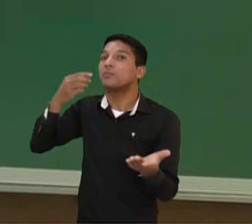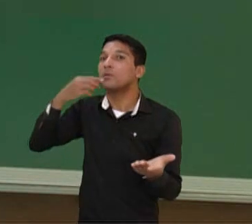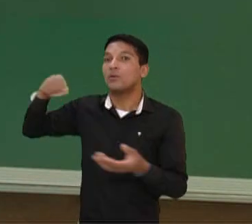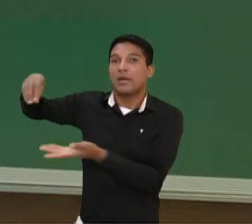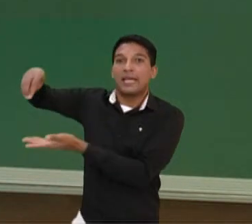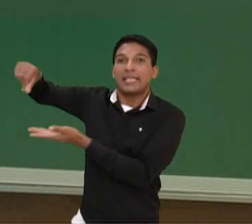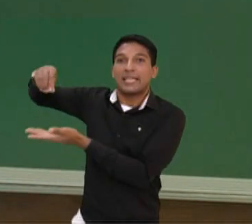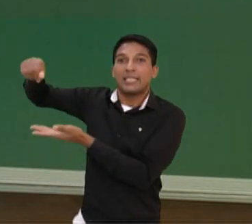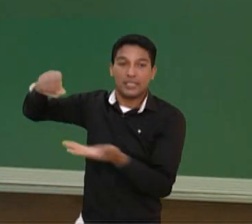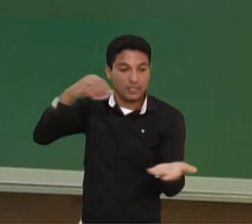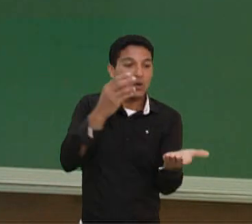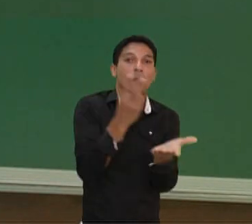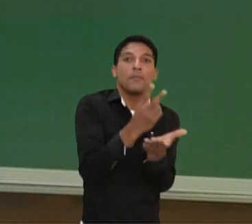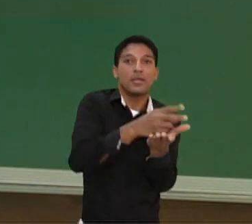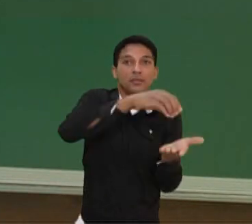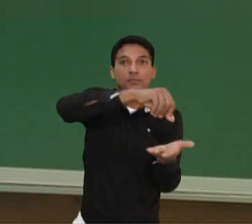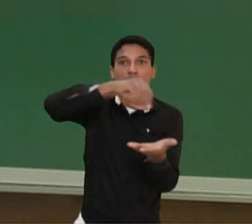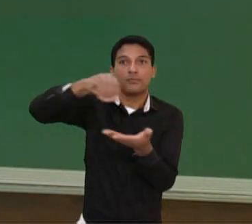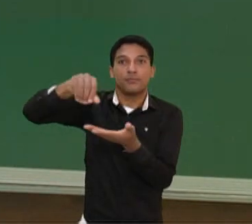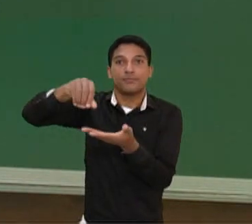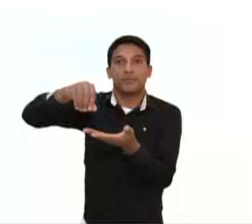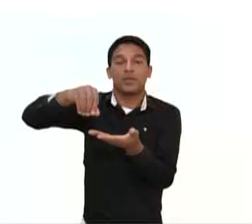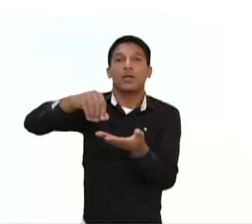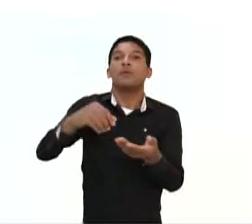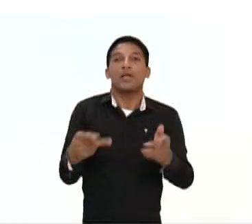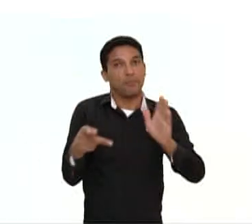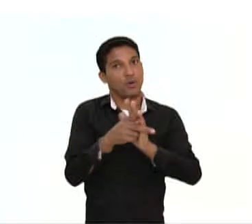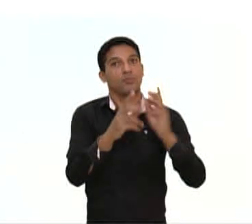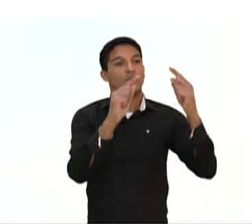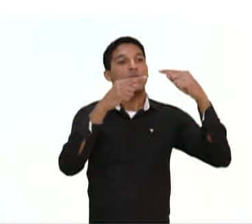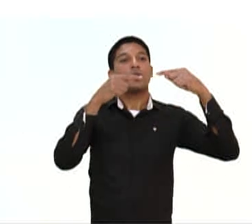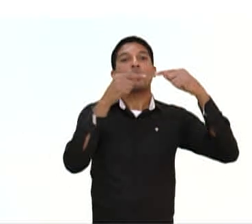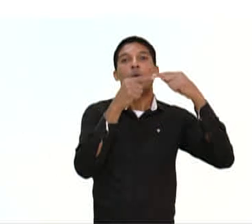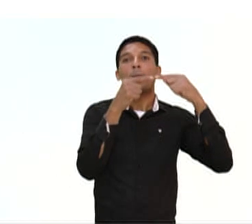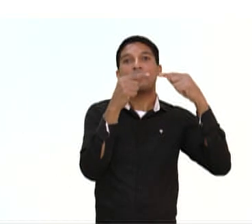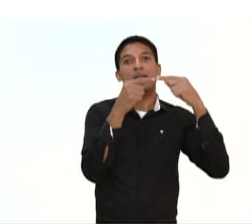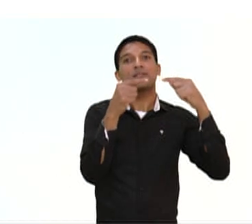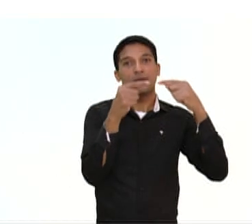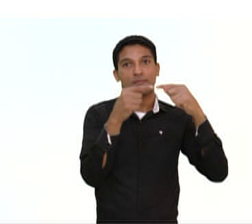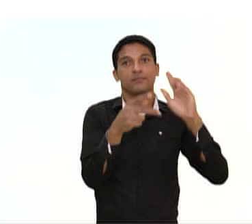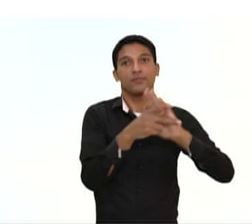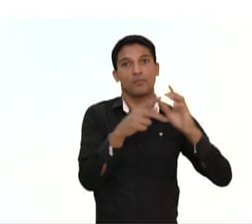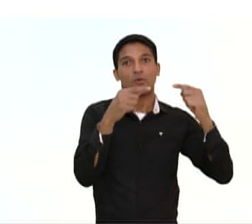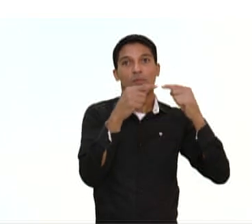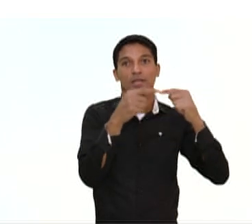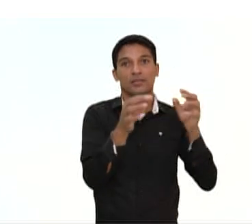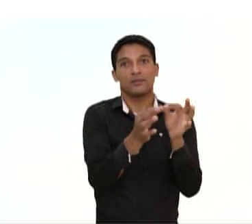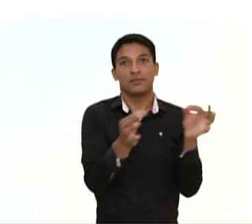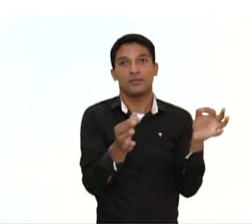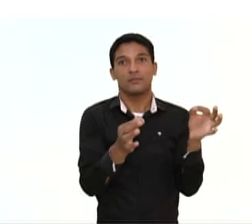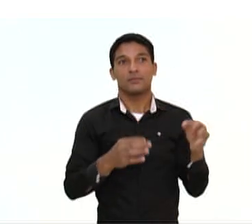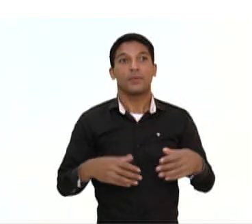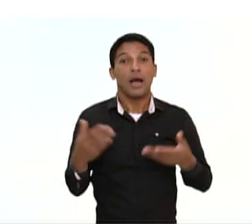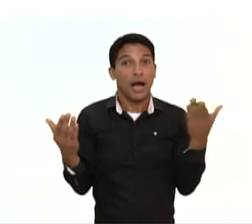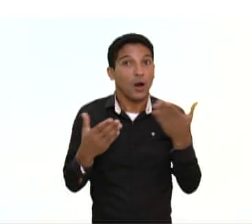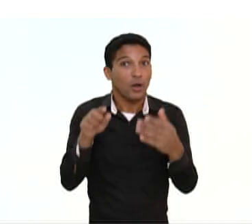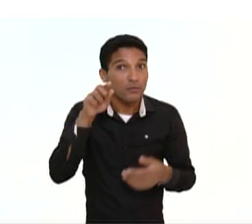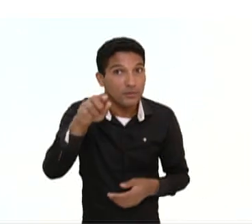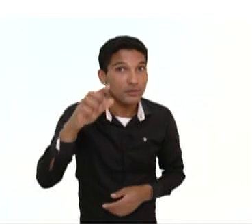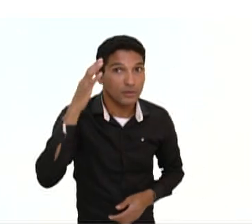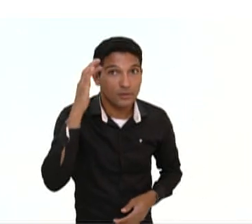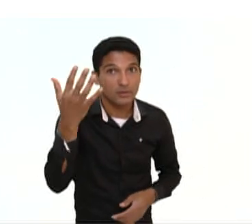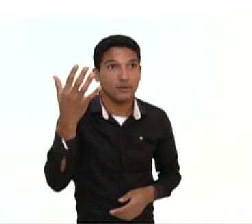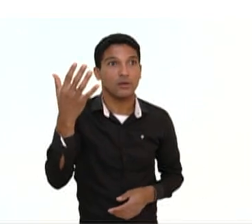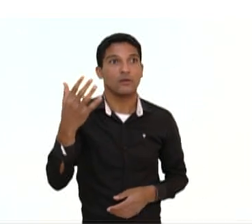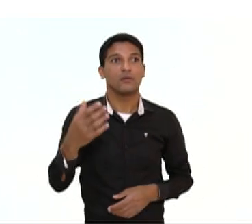de combinação, ok? Então aqui temos um problema de combinação simples. Agora calcule. Exercício